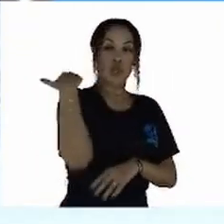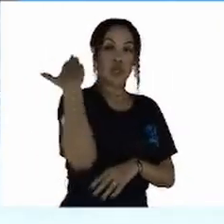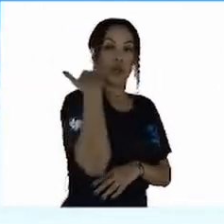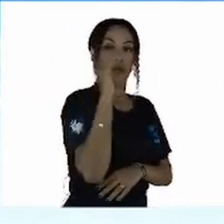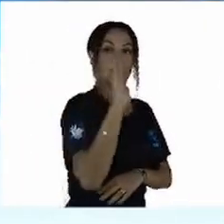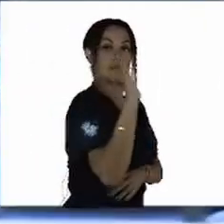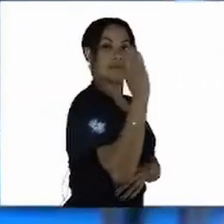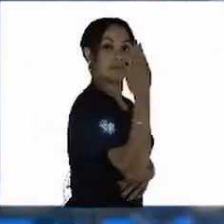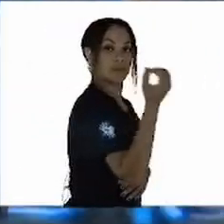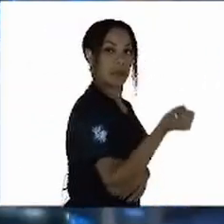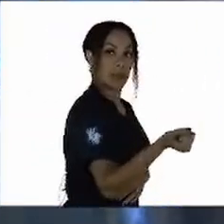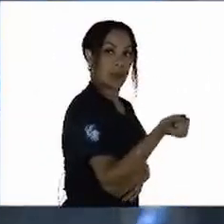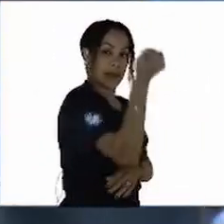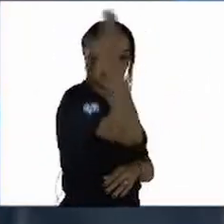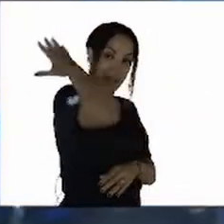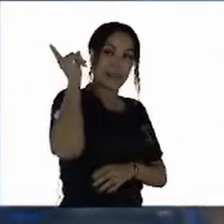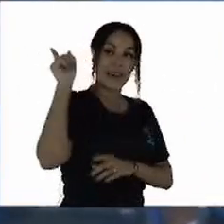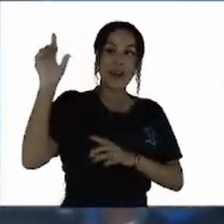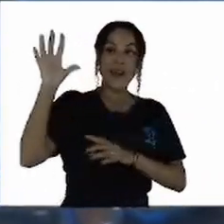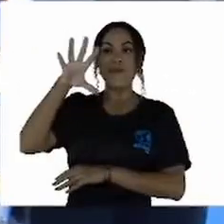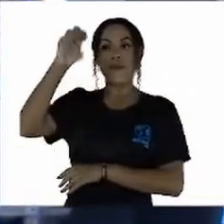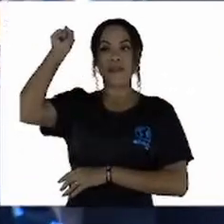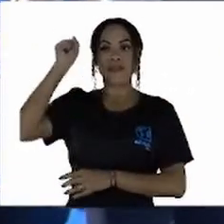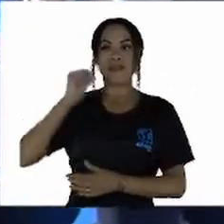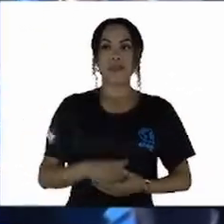Fica aí de costas. Quem pegar, pegou. Vai lá.